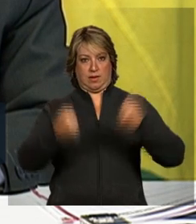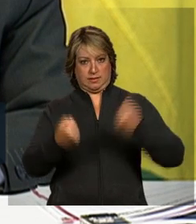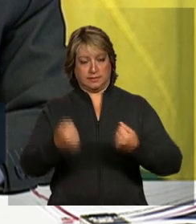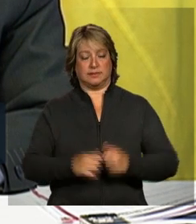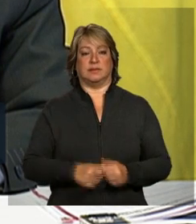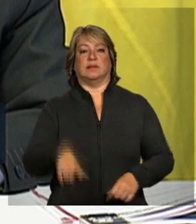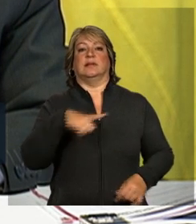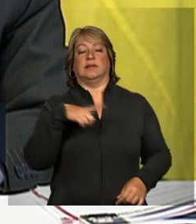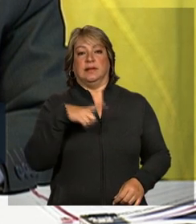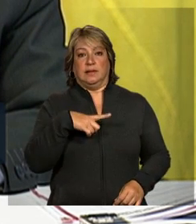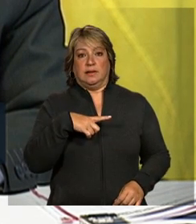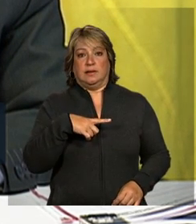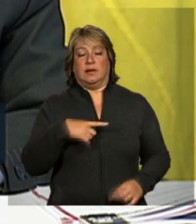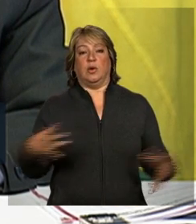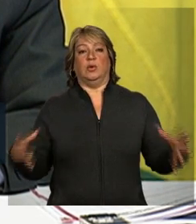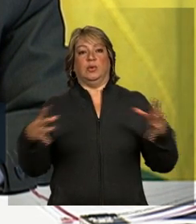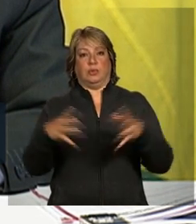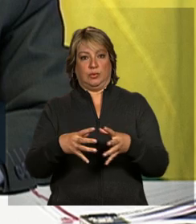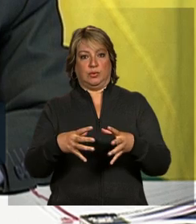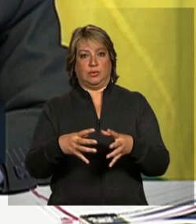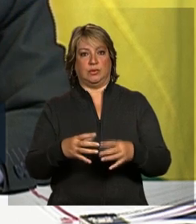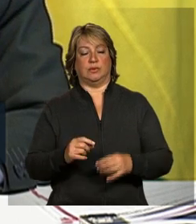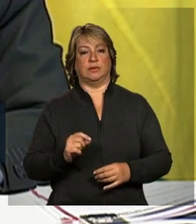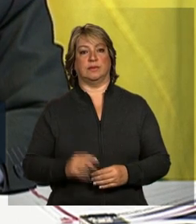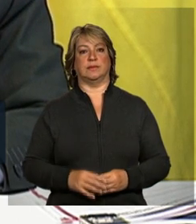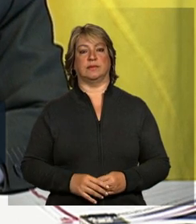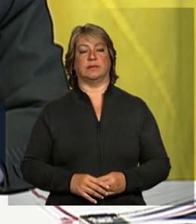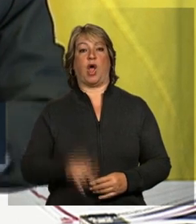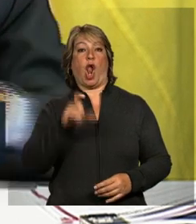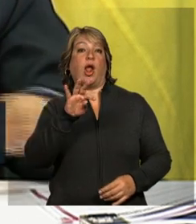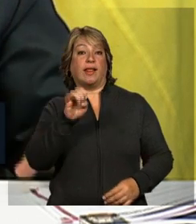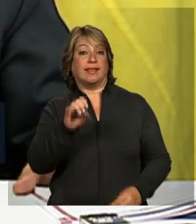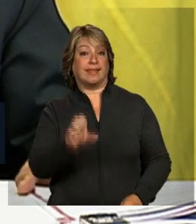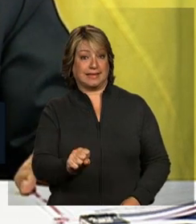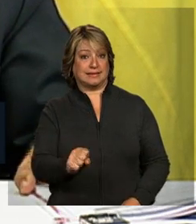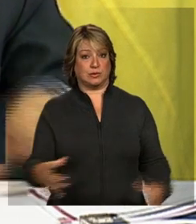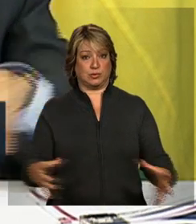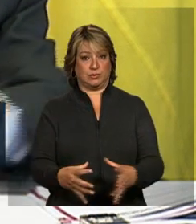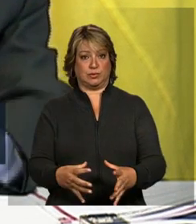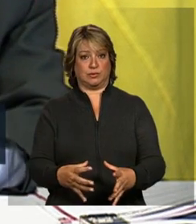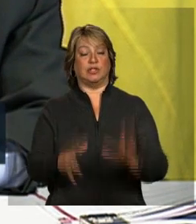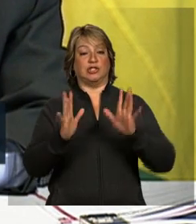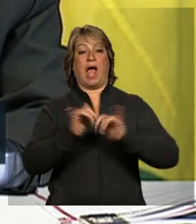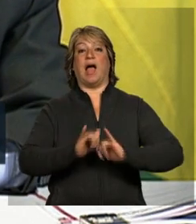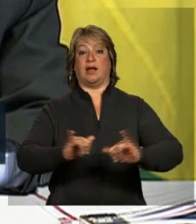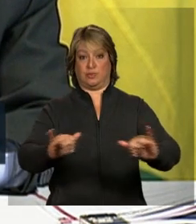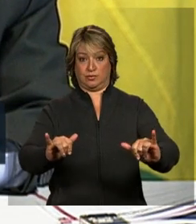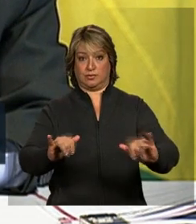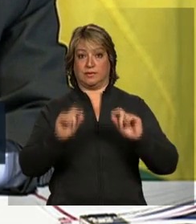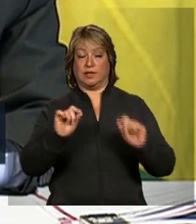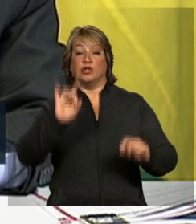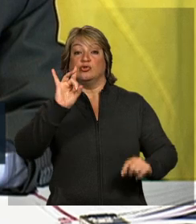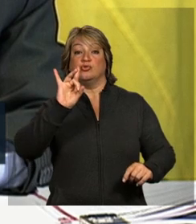conjunto eh dos lotes que foram anunciados